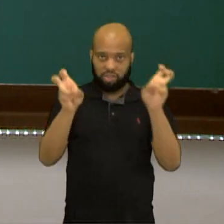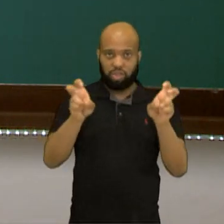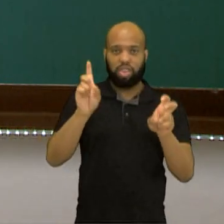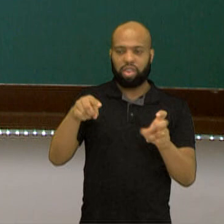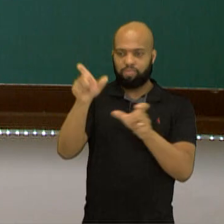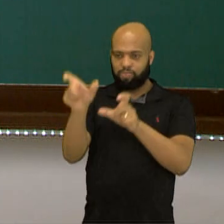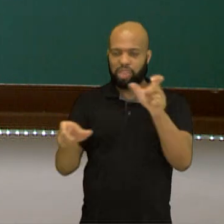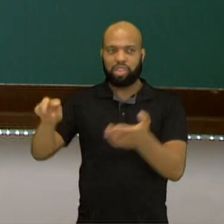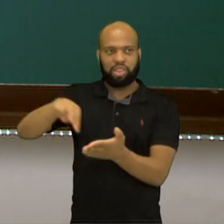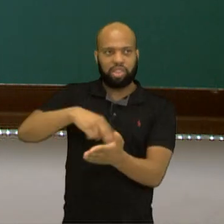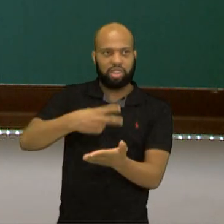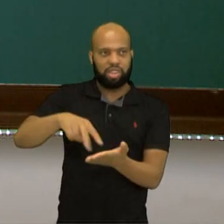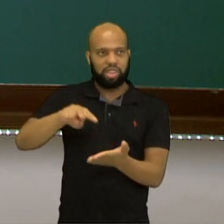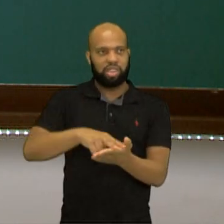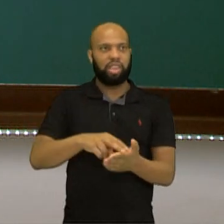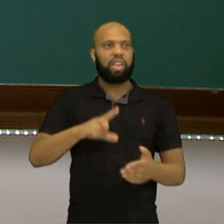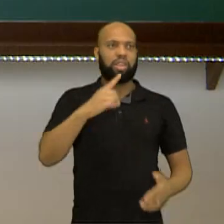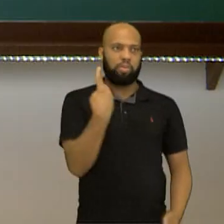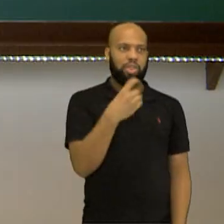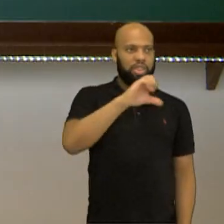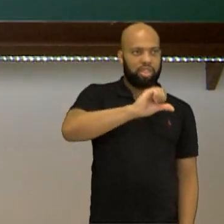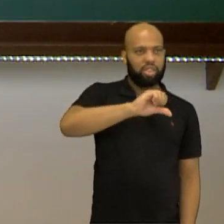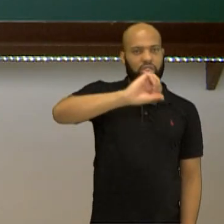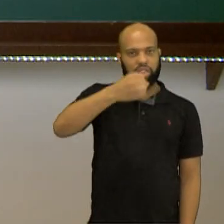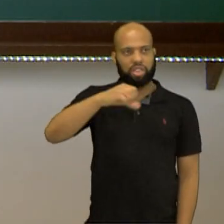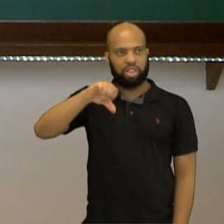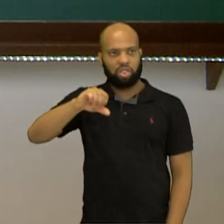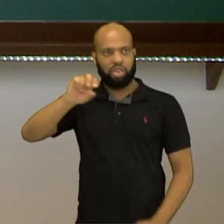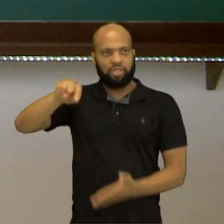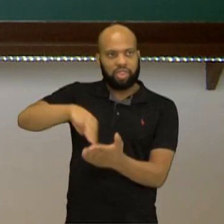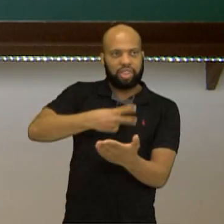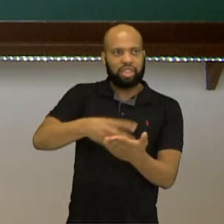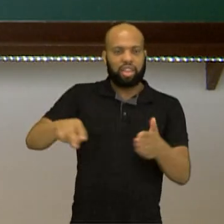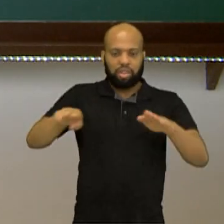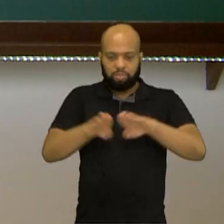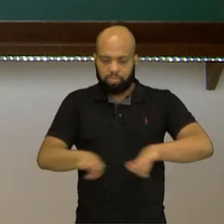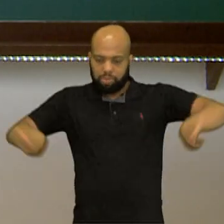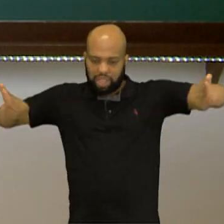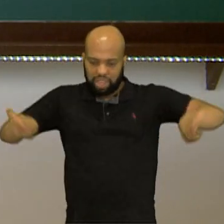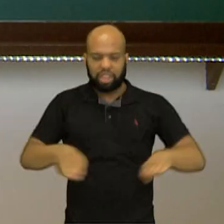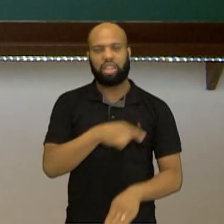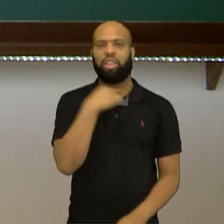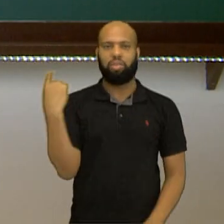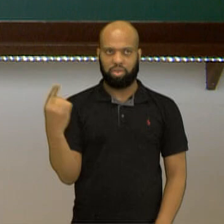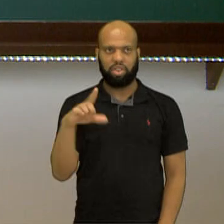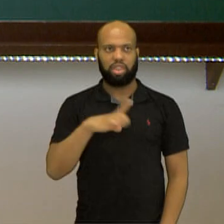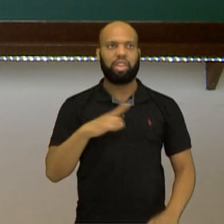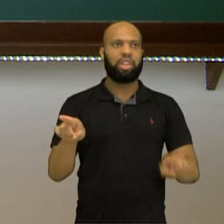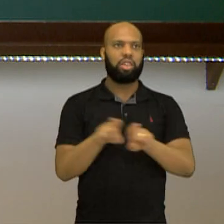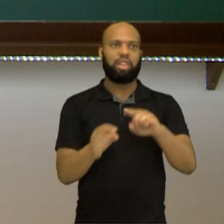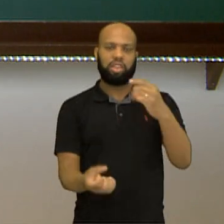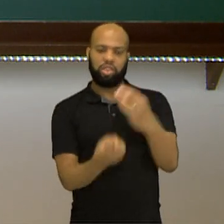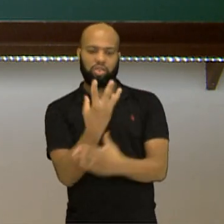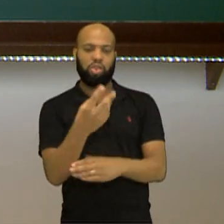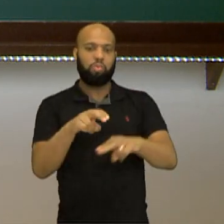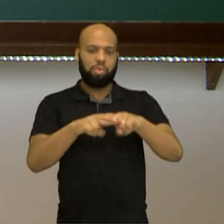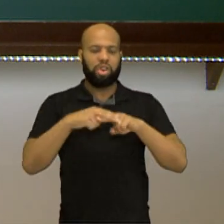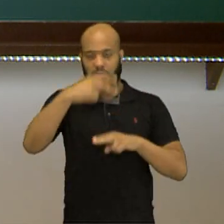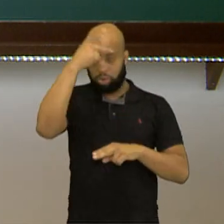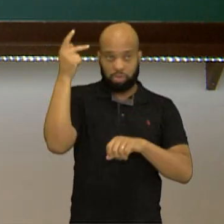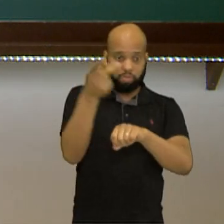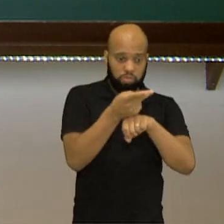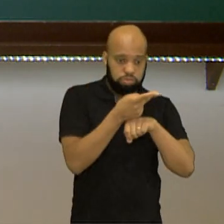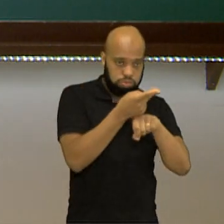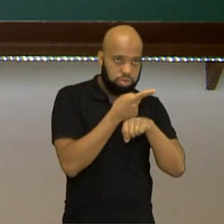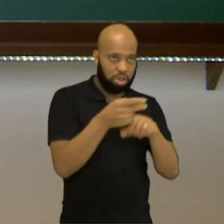89, Skates na Pista da Morte. Então, são esses filmes que foram lançados naquela época por conta da alta procura por essa prática